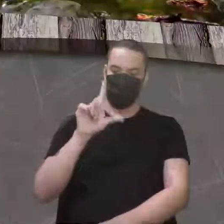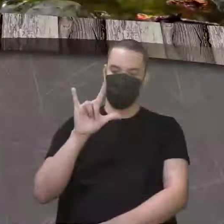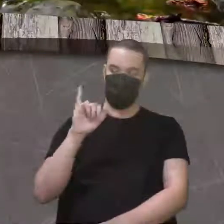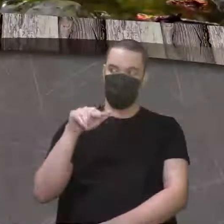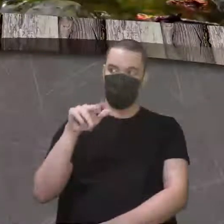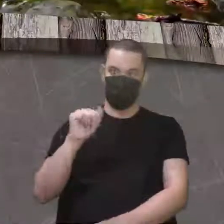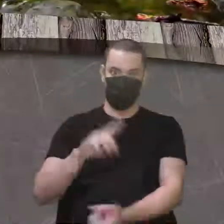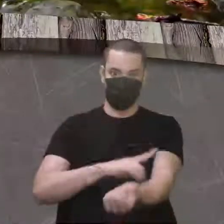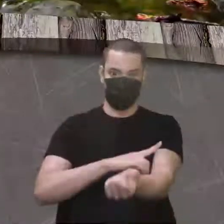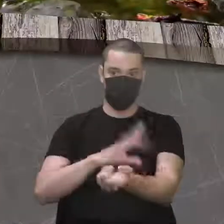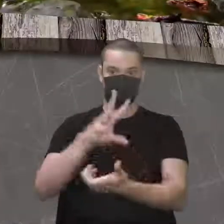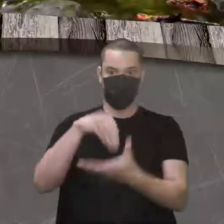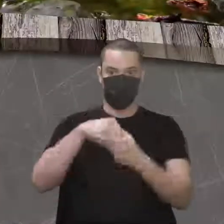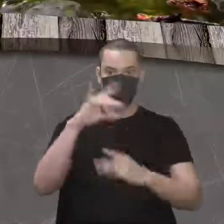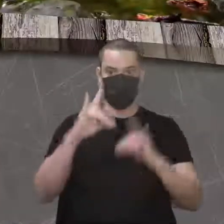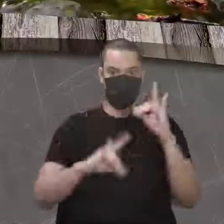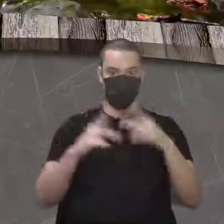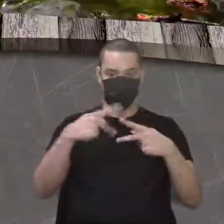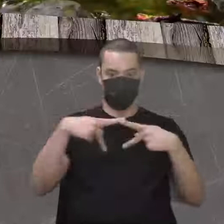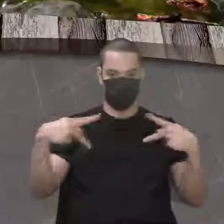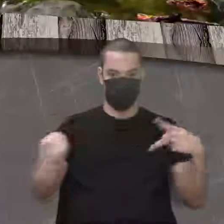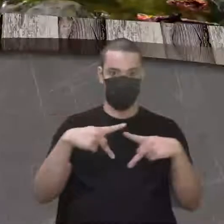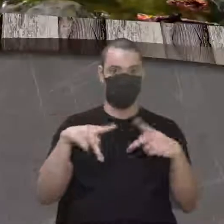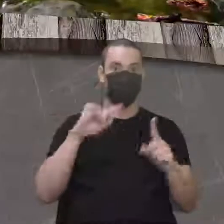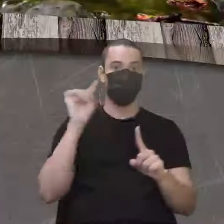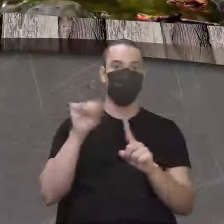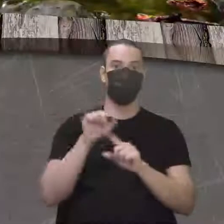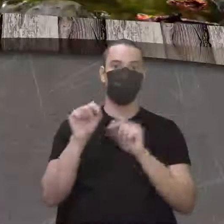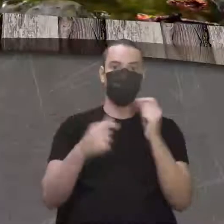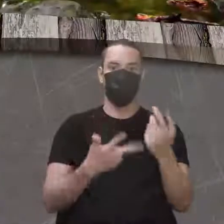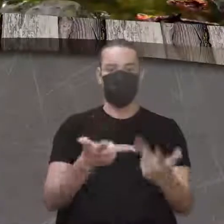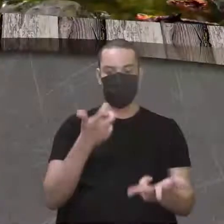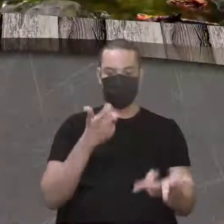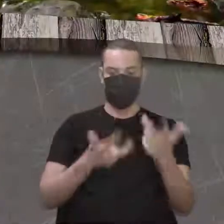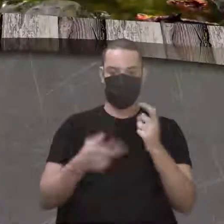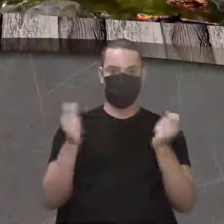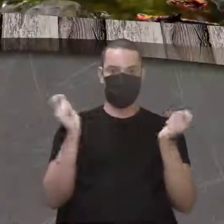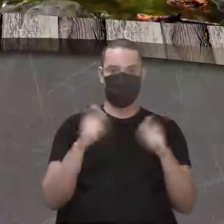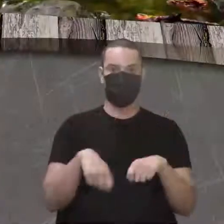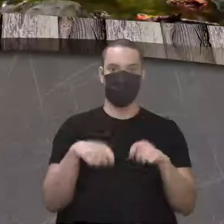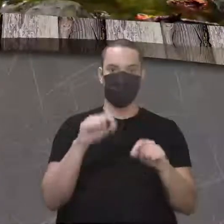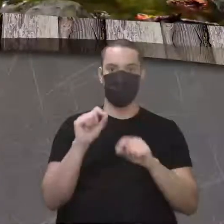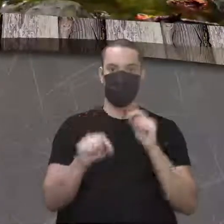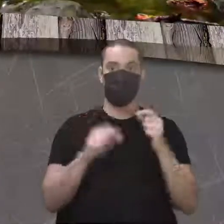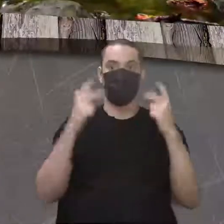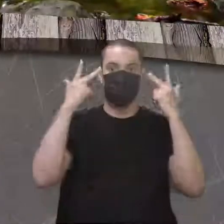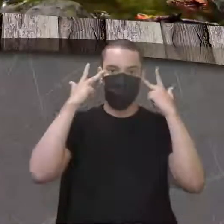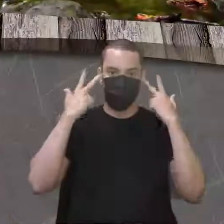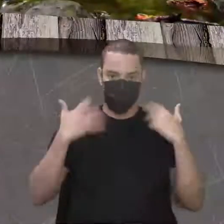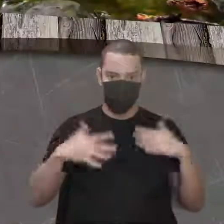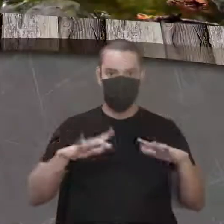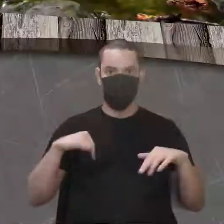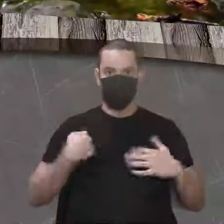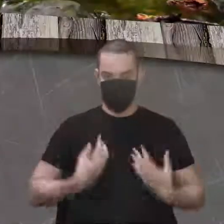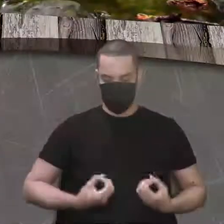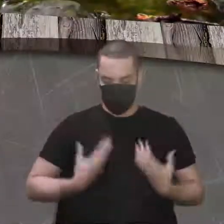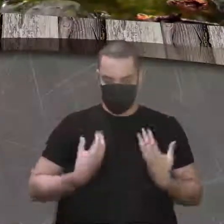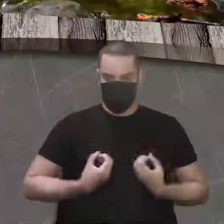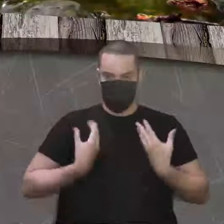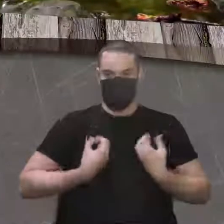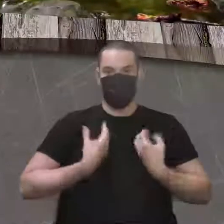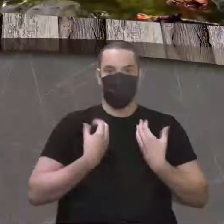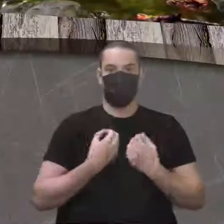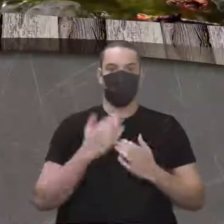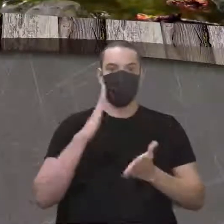age como hormônio ali no nosso organismo. A insulina, ela serve para quê? Para retirar, para permitir, naturalmente a gente produz ela para